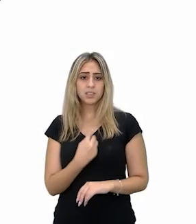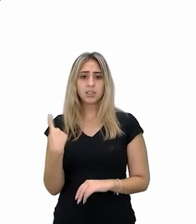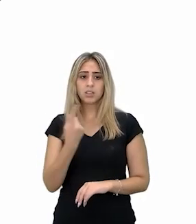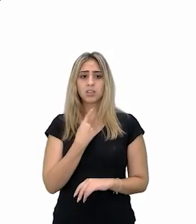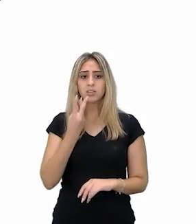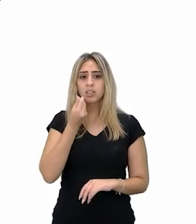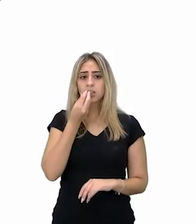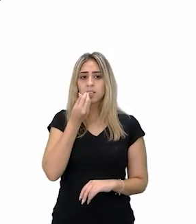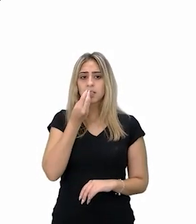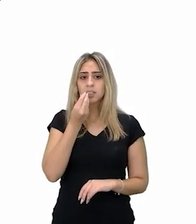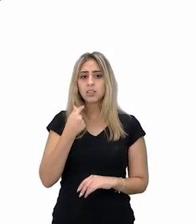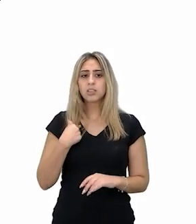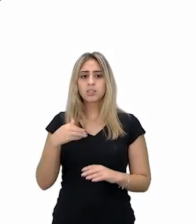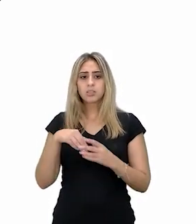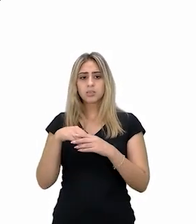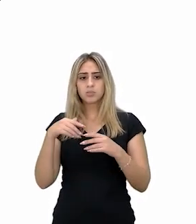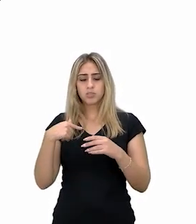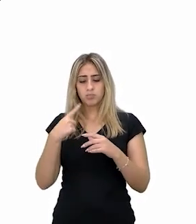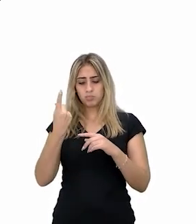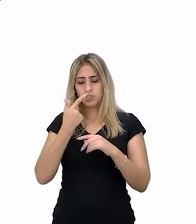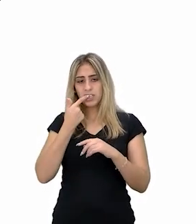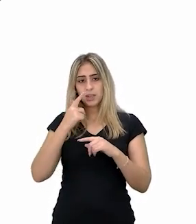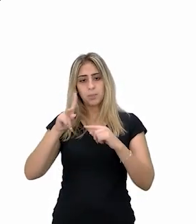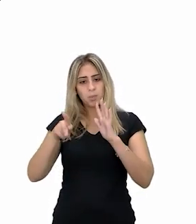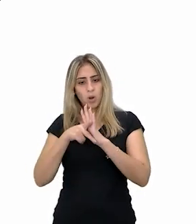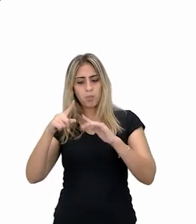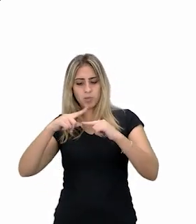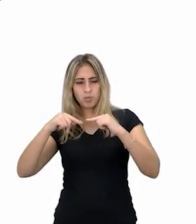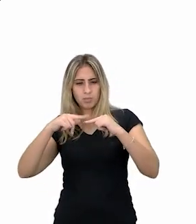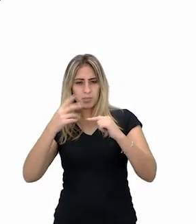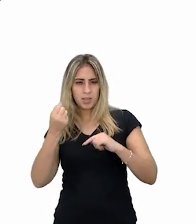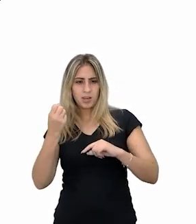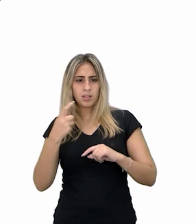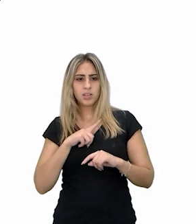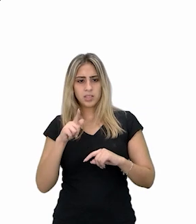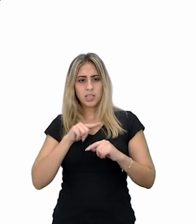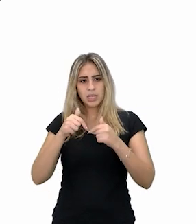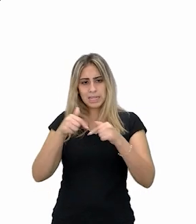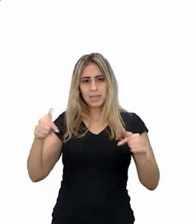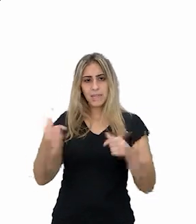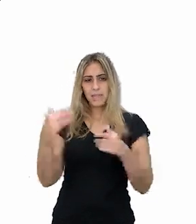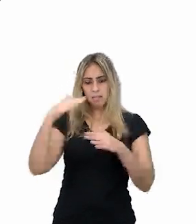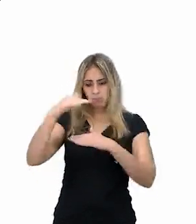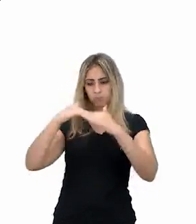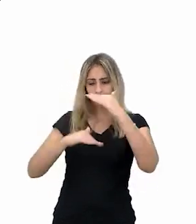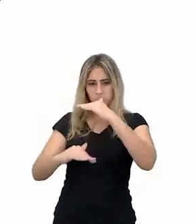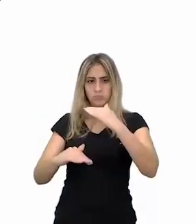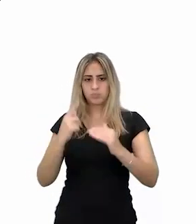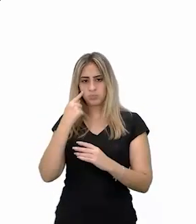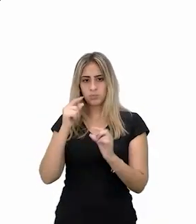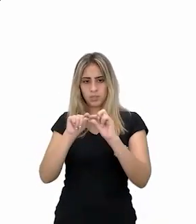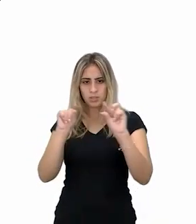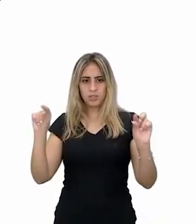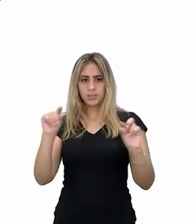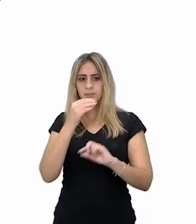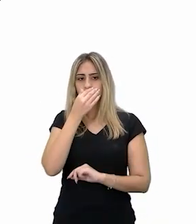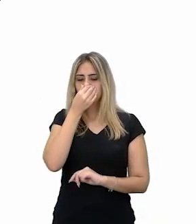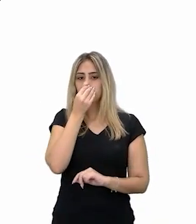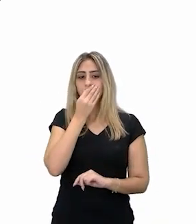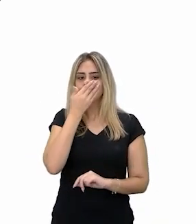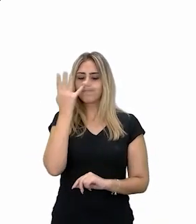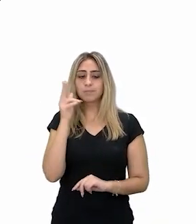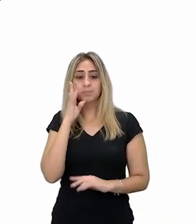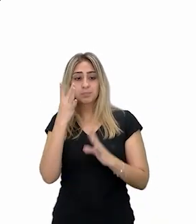pela dissociação do esmalte, como apresenta a reação química abaixo. Tem lá toda a reação química. Aí,